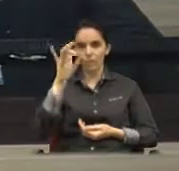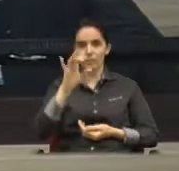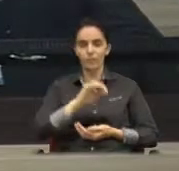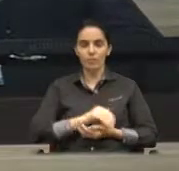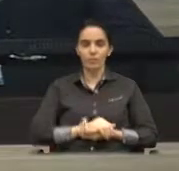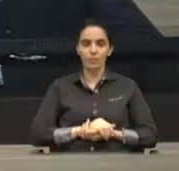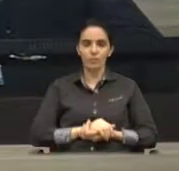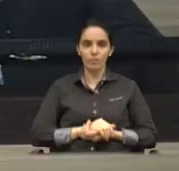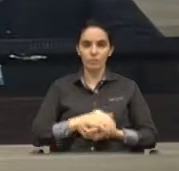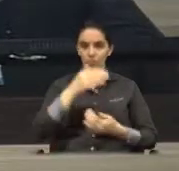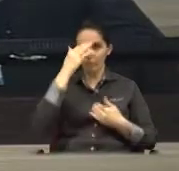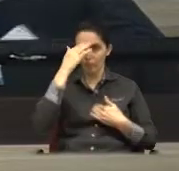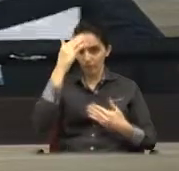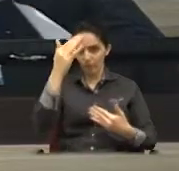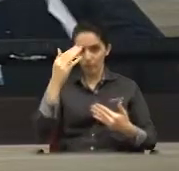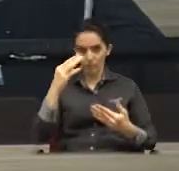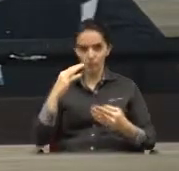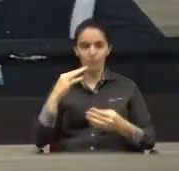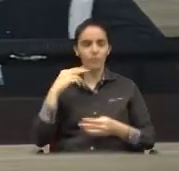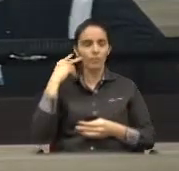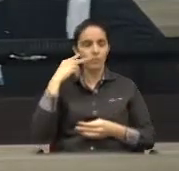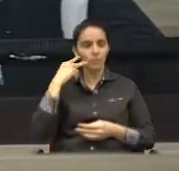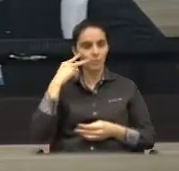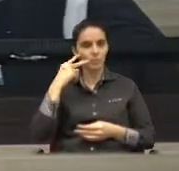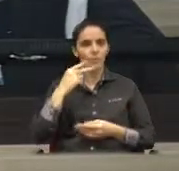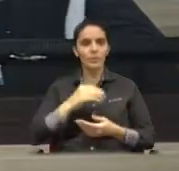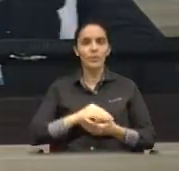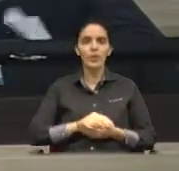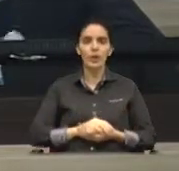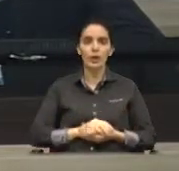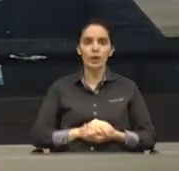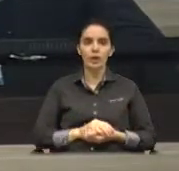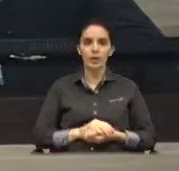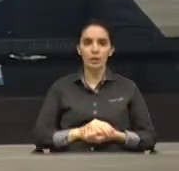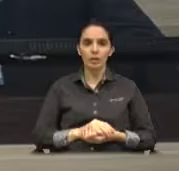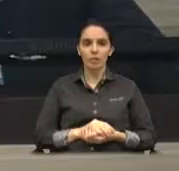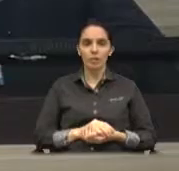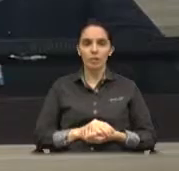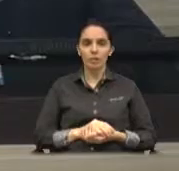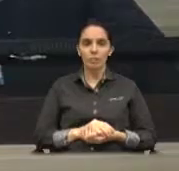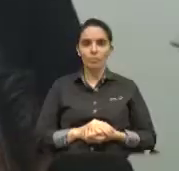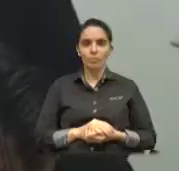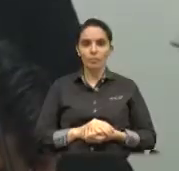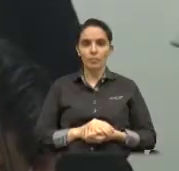Eu quero agradecer a todos os vereadores pela